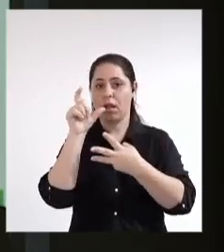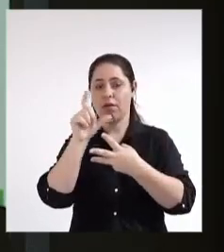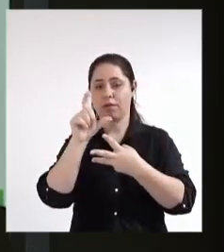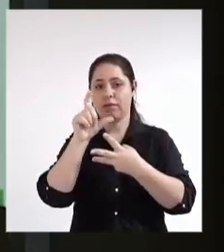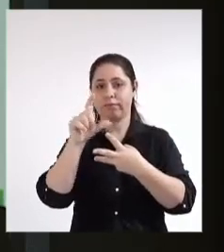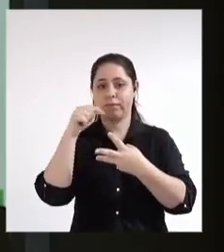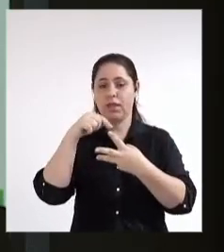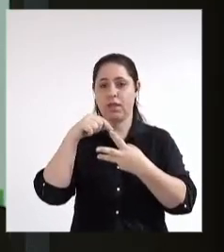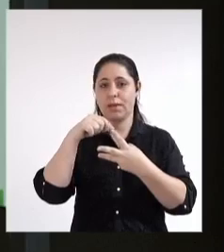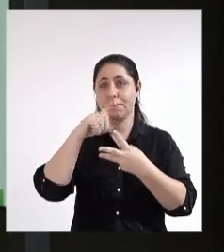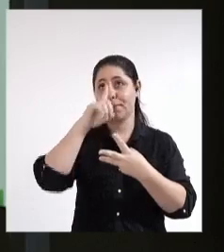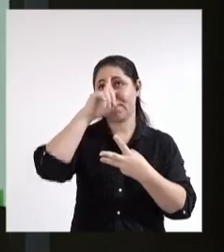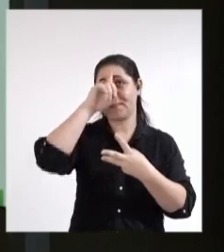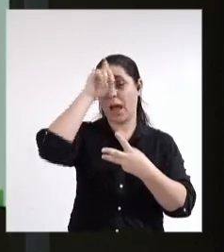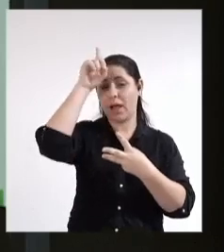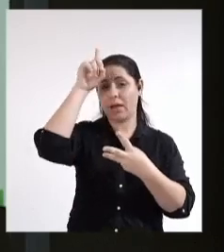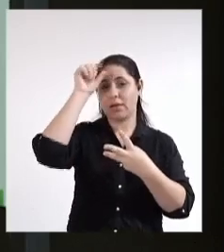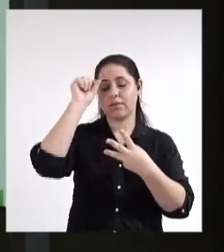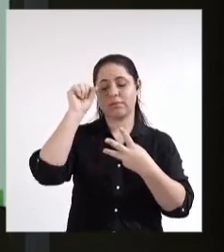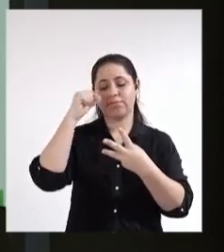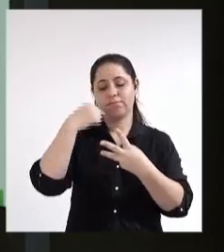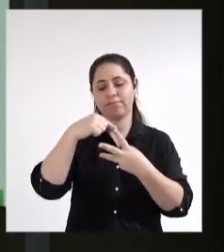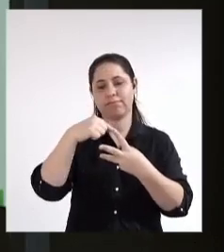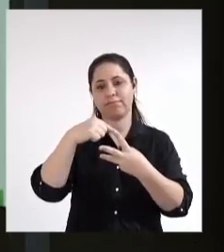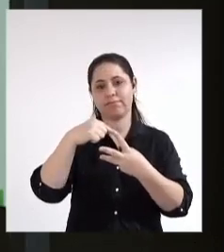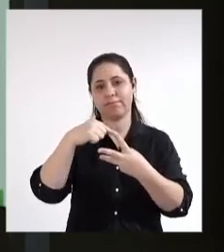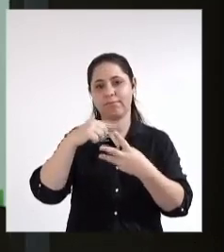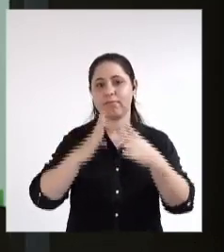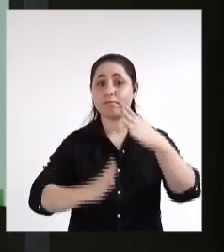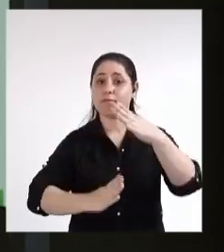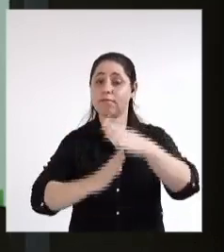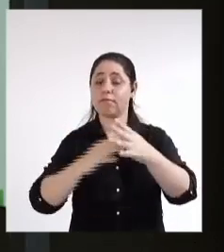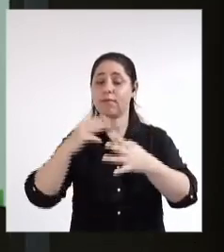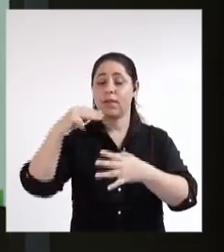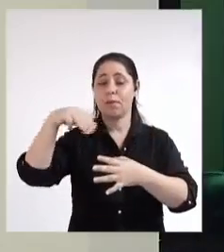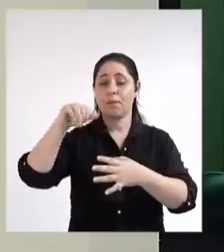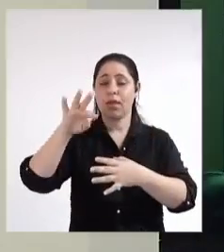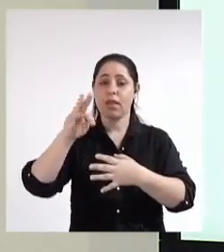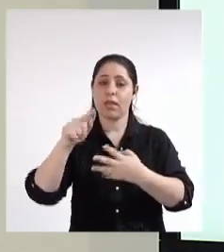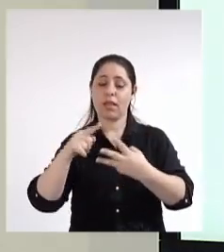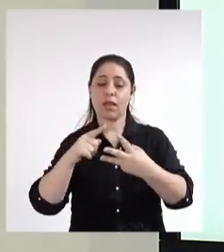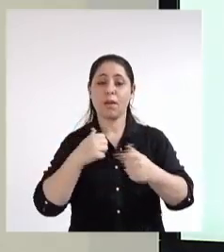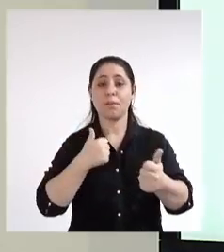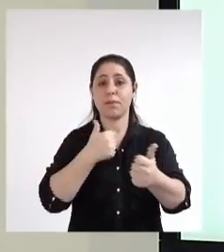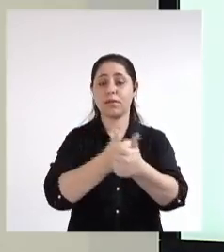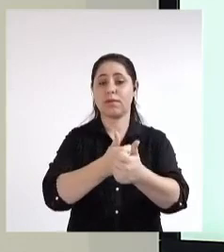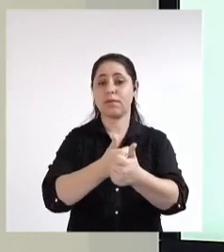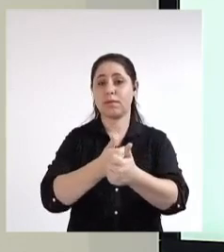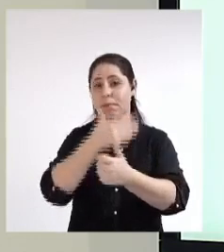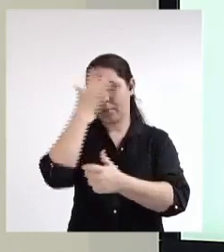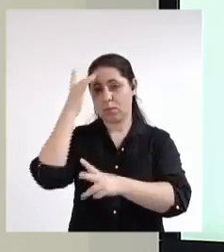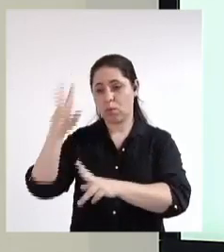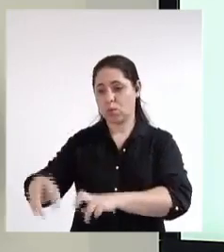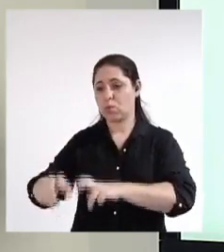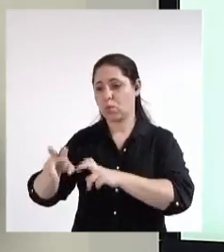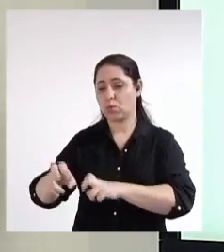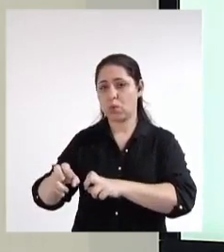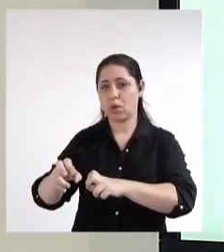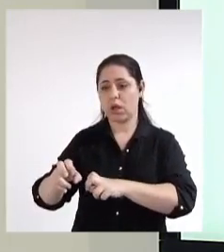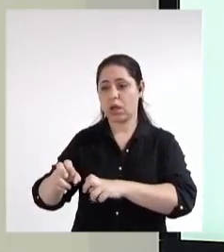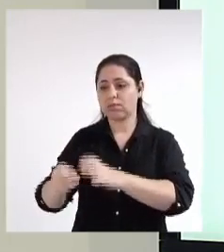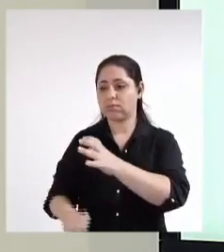é a criatividade nós temos ser criativos para o pensamento talvez nós vamos se aproxima mais o proprietário rural para criar a